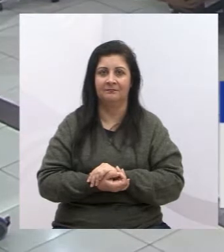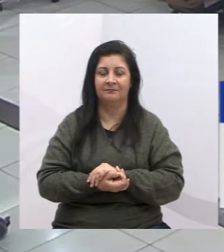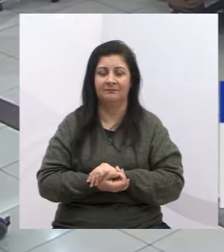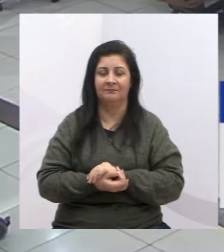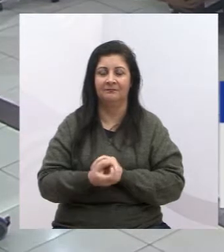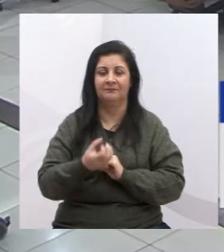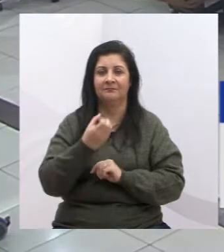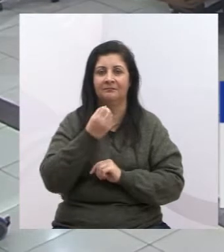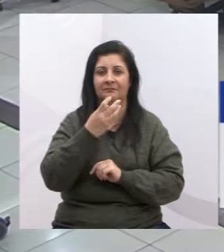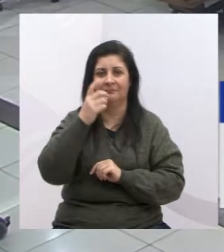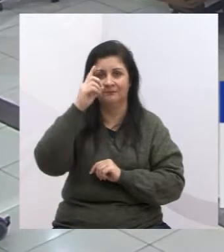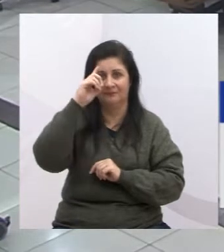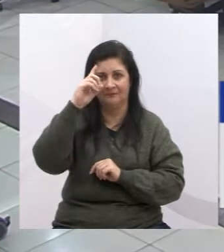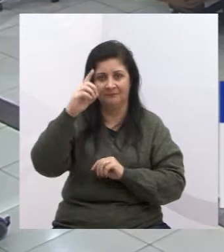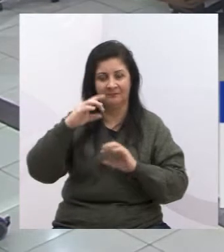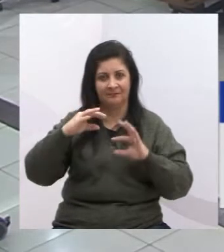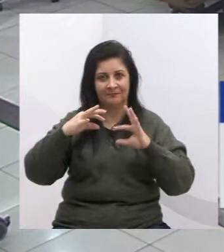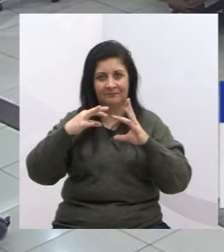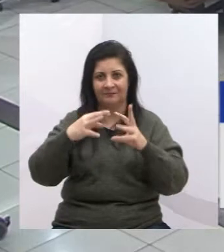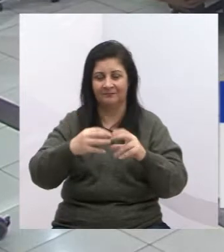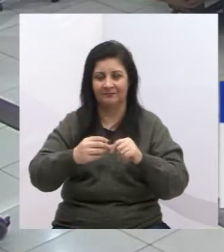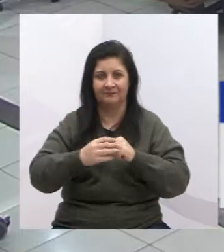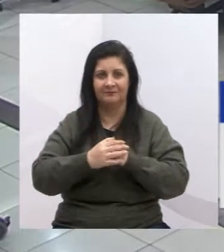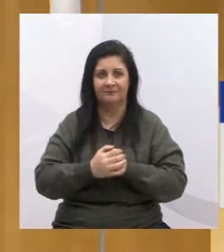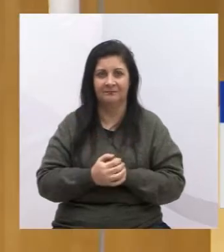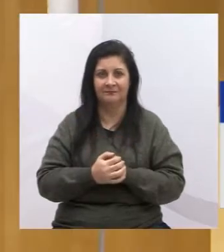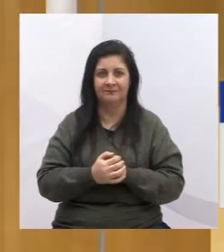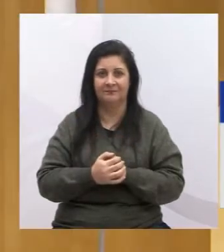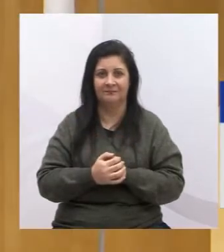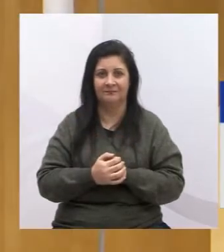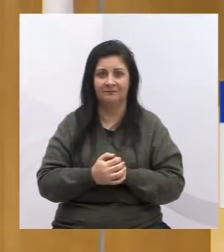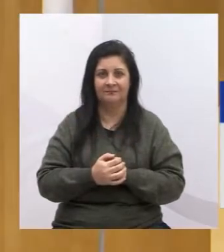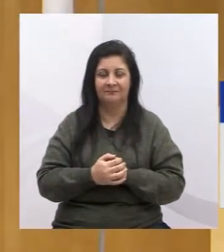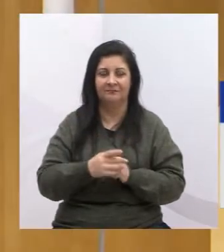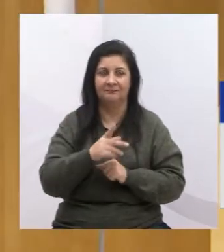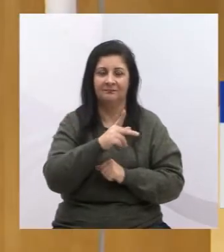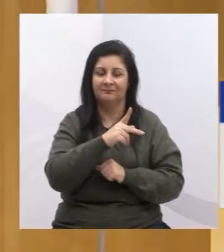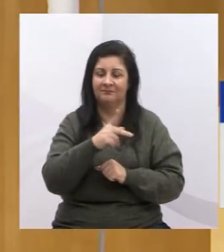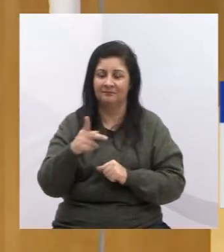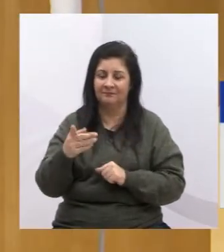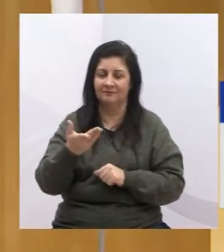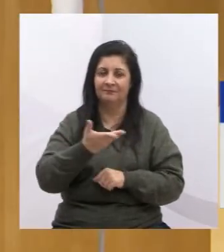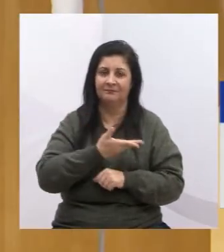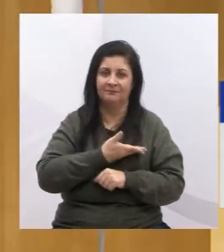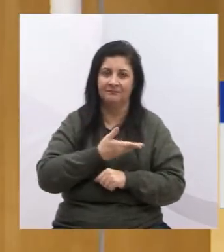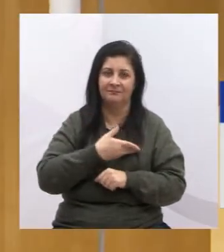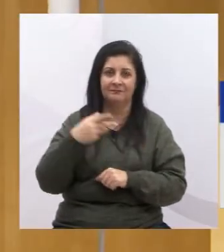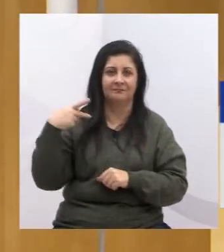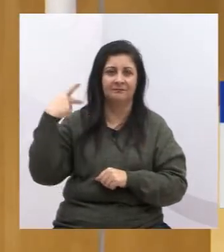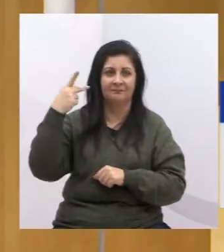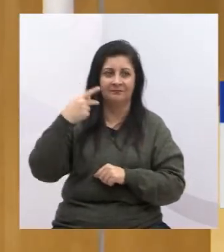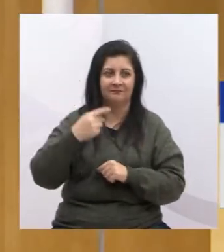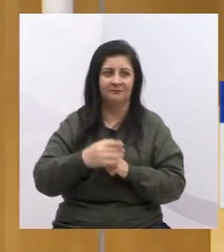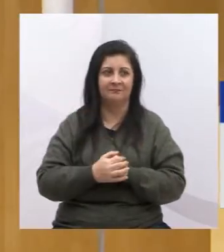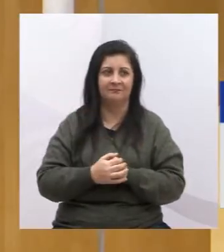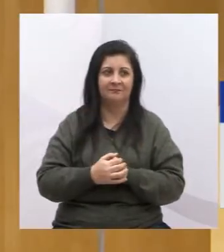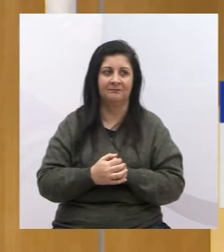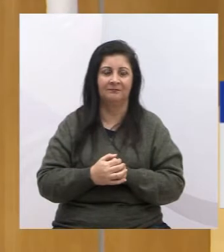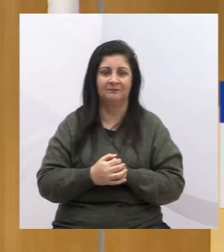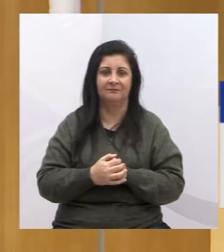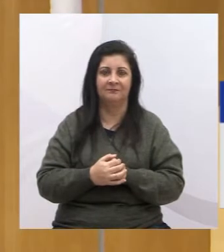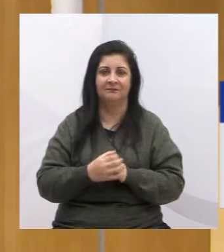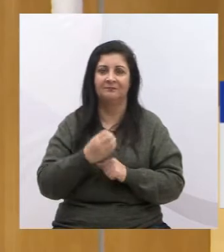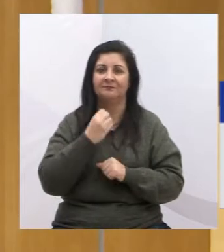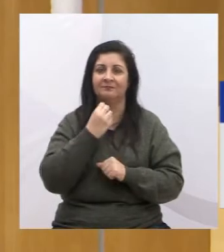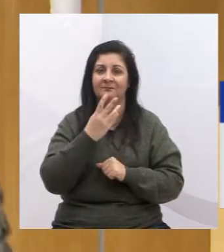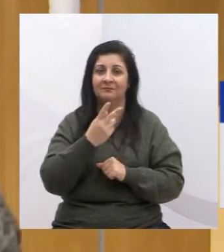Bom dia a todos. Bom dia, presidente. Bom dia, aos pares novos vereadores. Bom dia, o